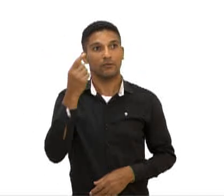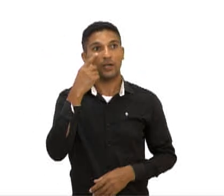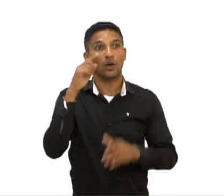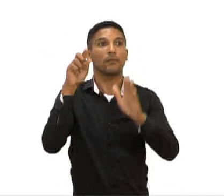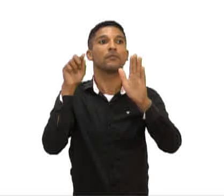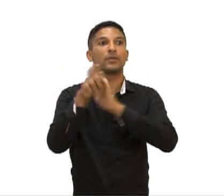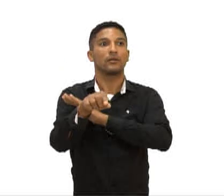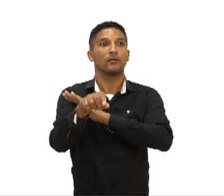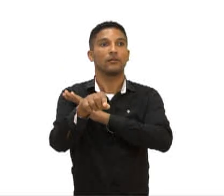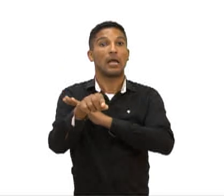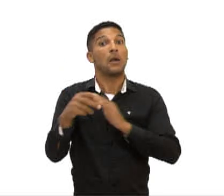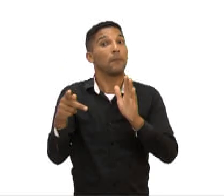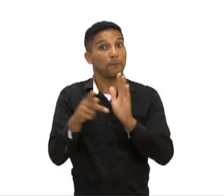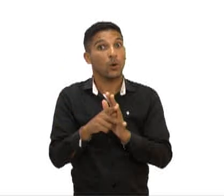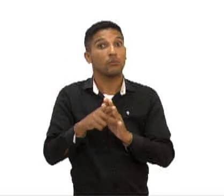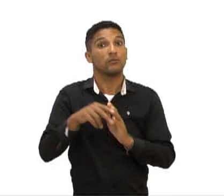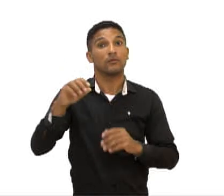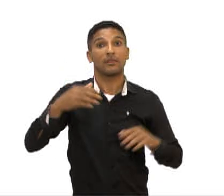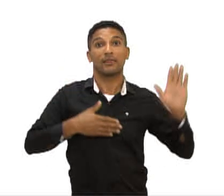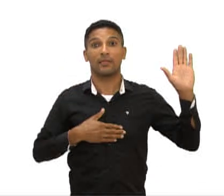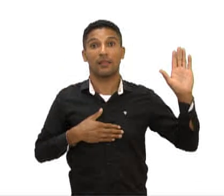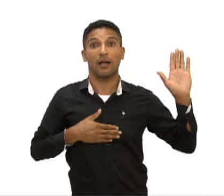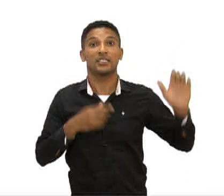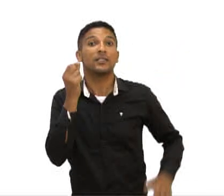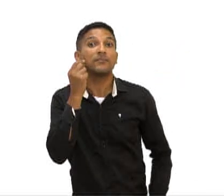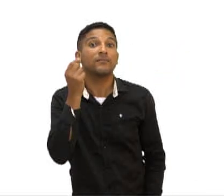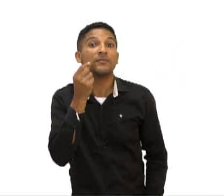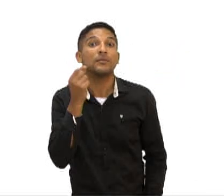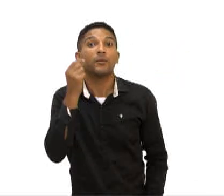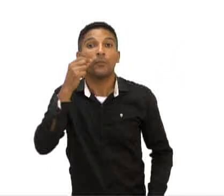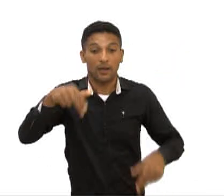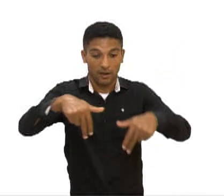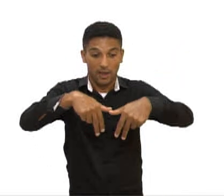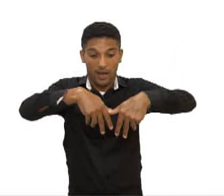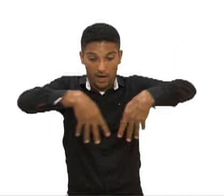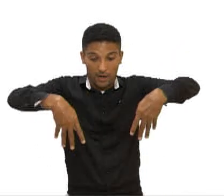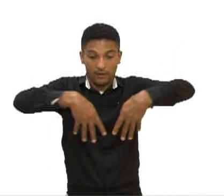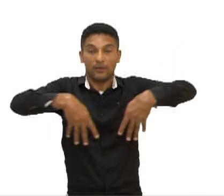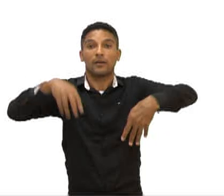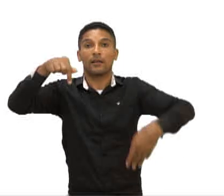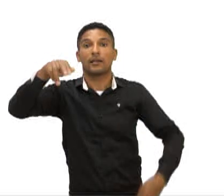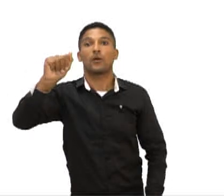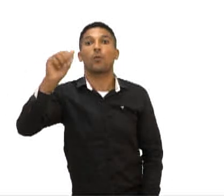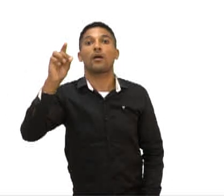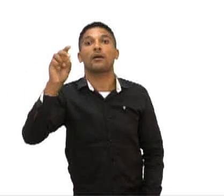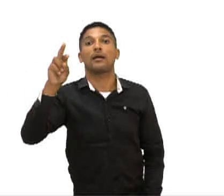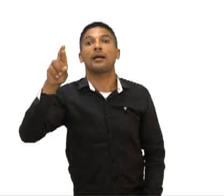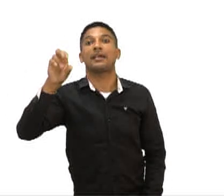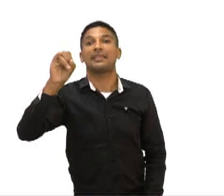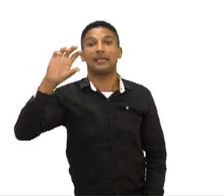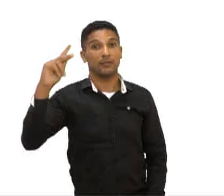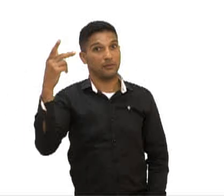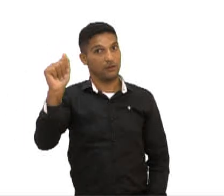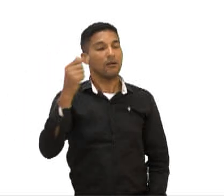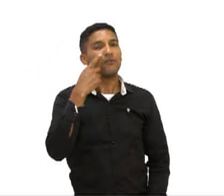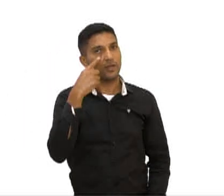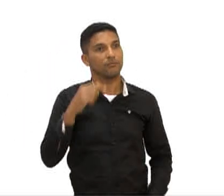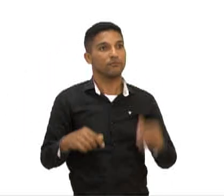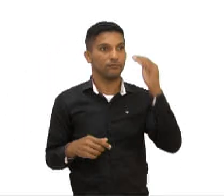coreografias. Alternativa B, é uma dança praticada com um grupo de pessoas e comandada